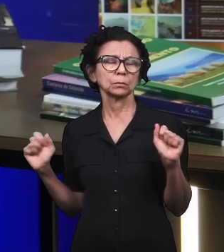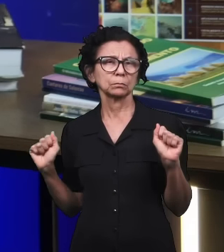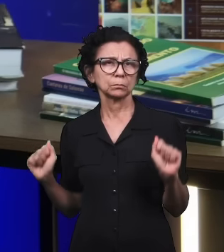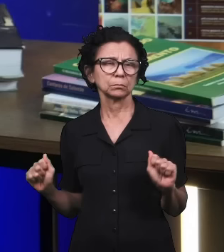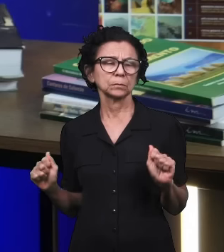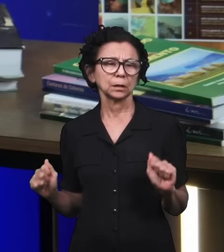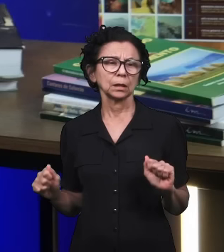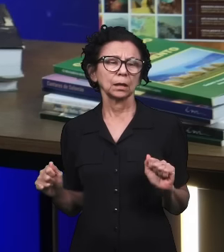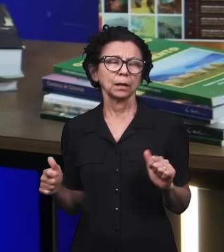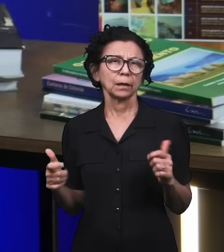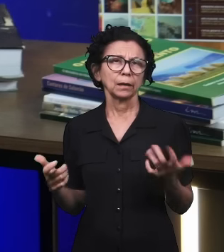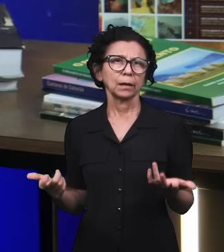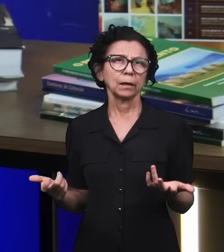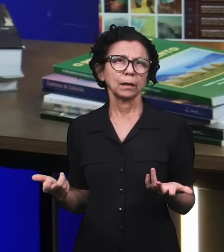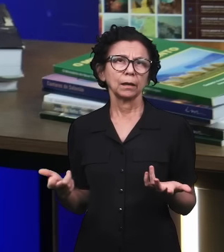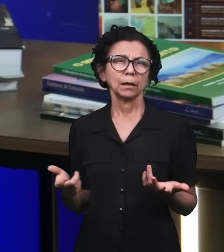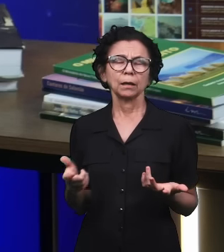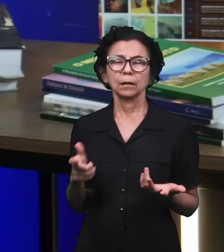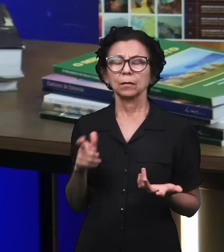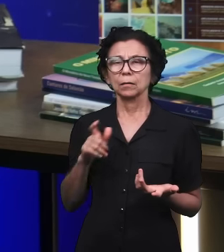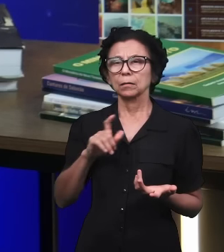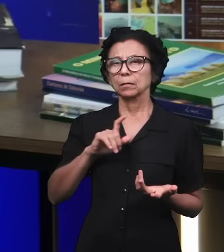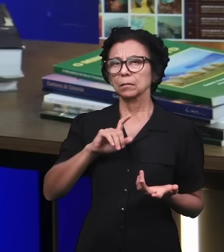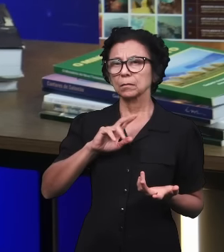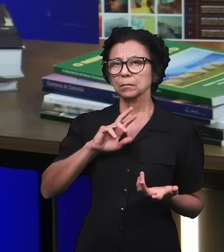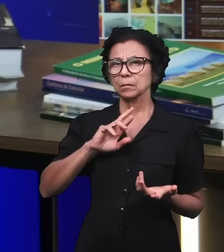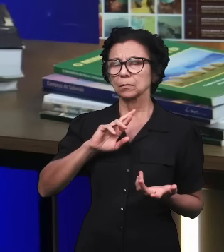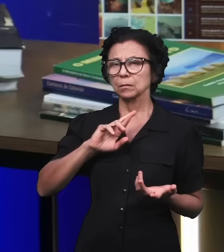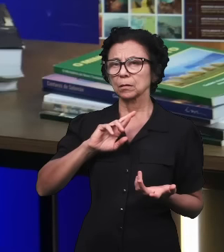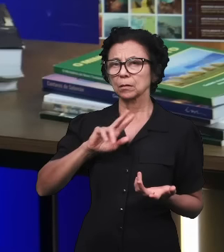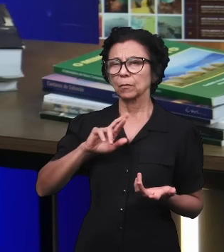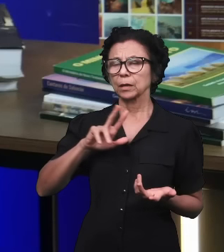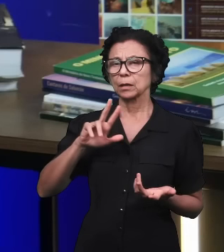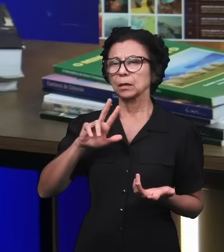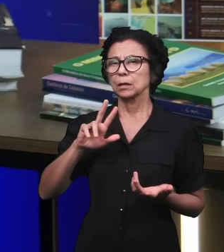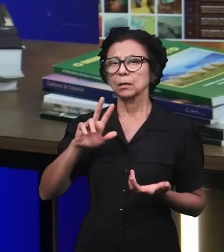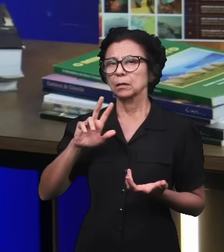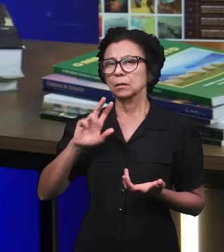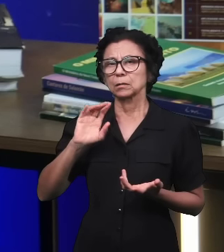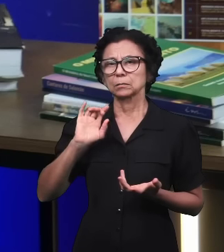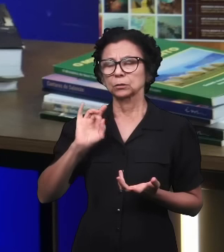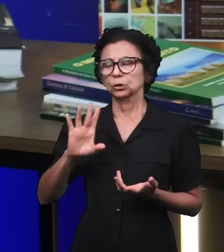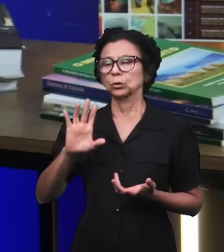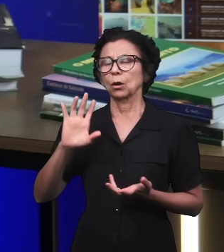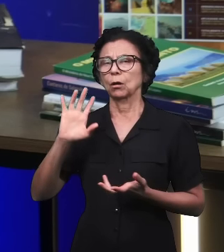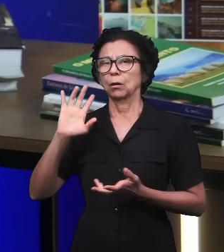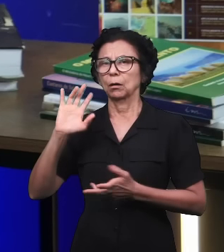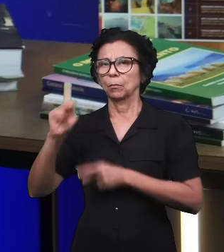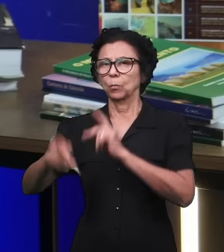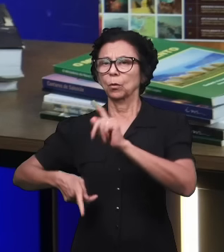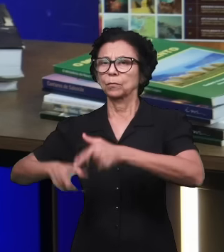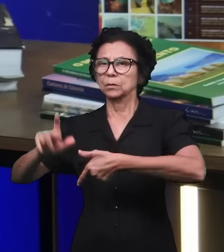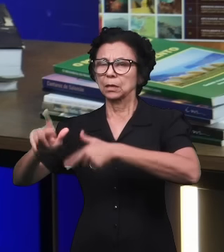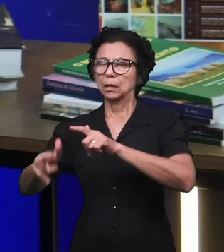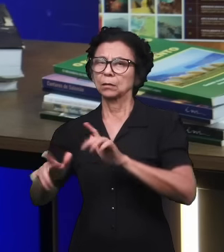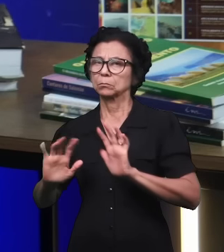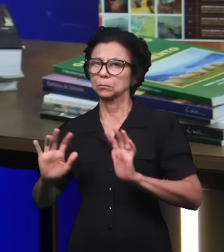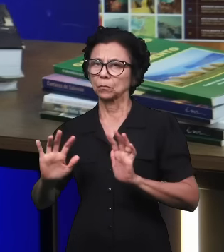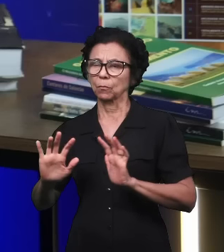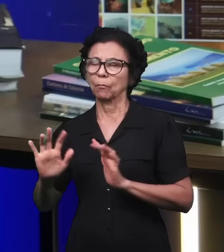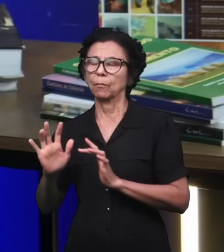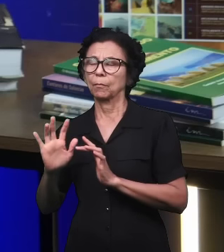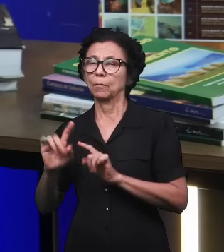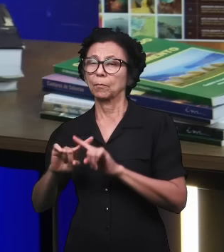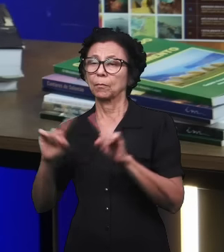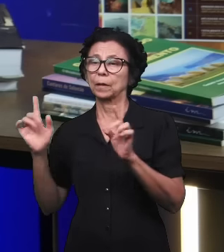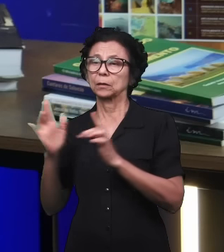às fronteiras de Israel, aos judeus, mas Jesus ele vem para os gentios, A igreja é